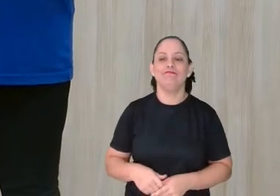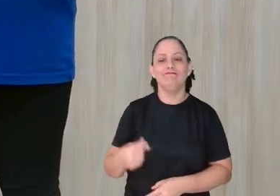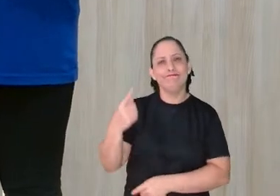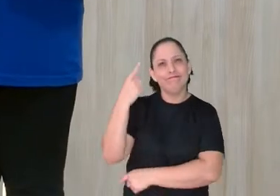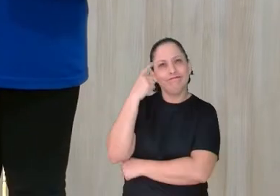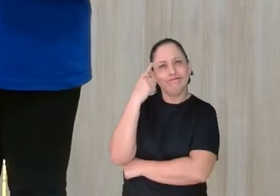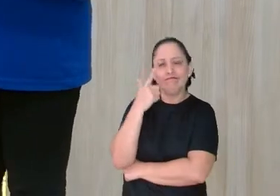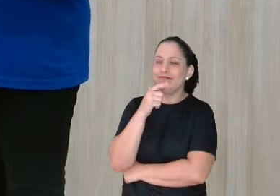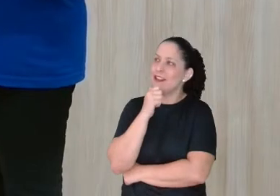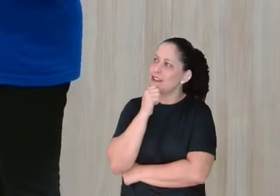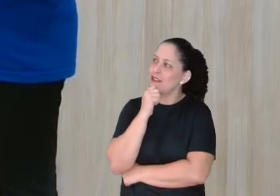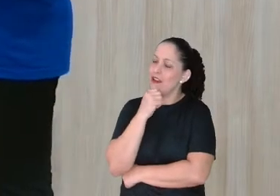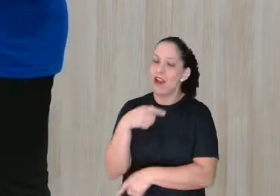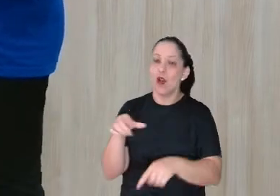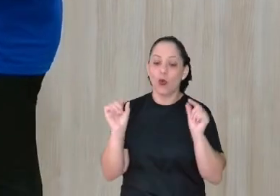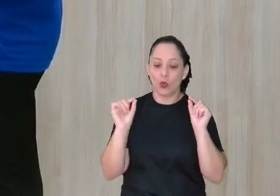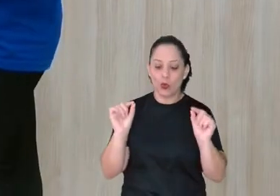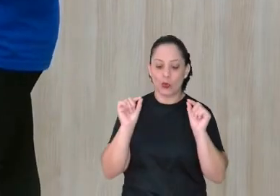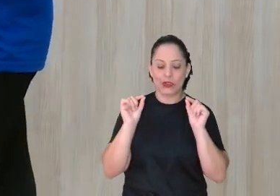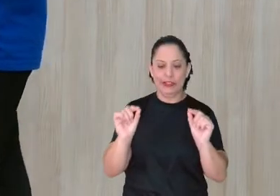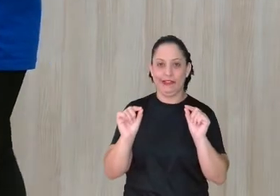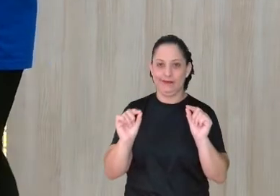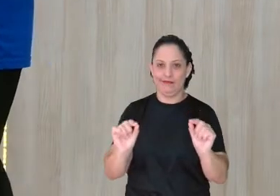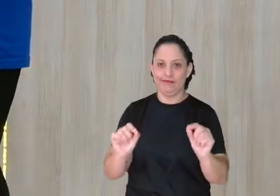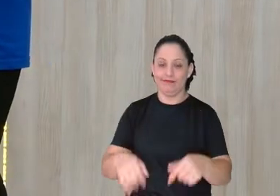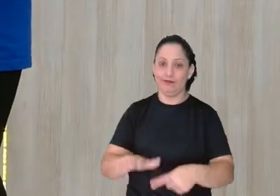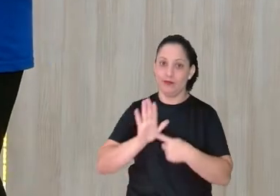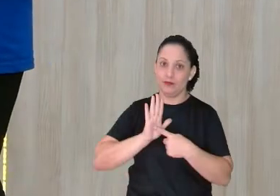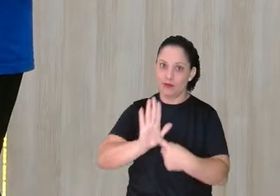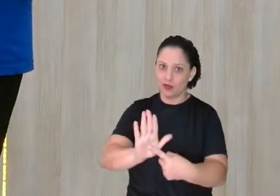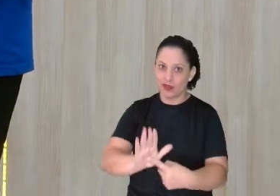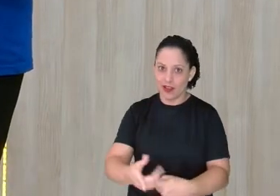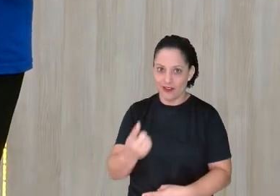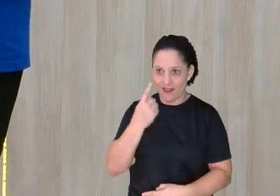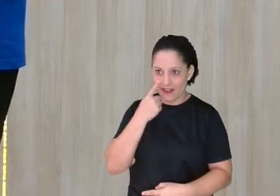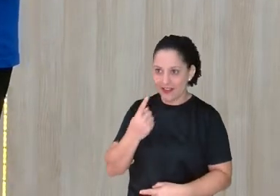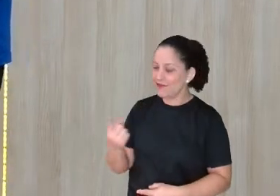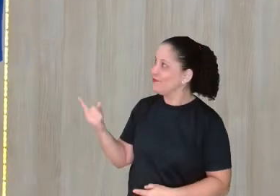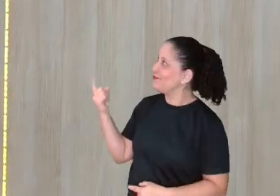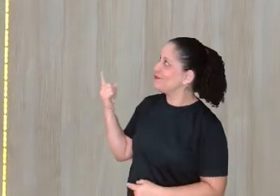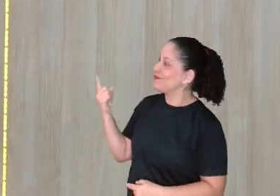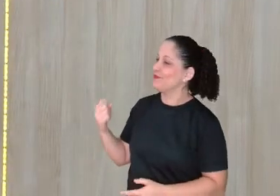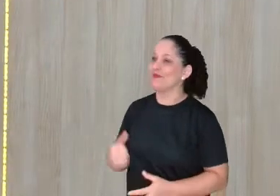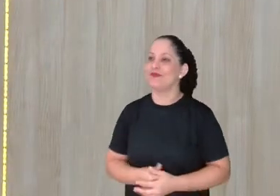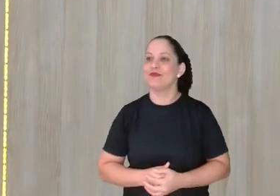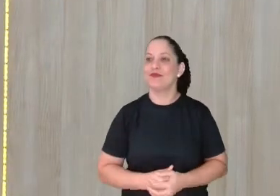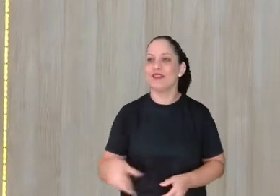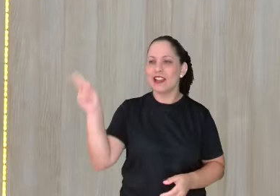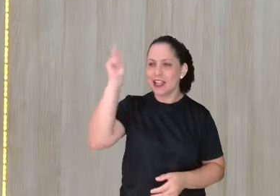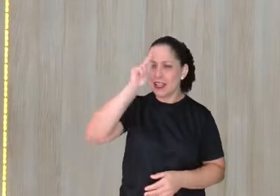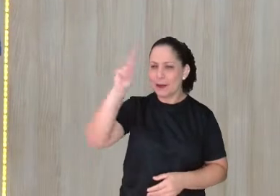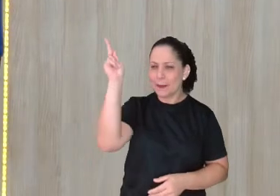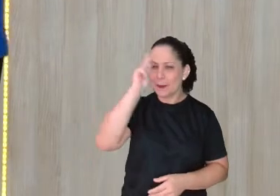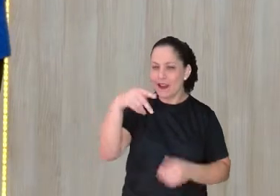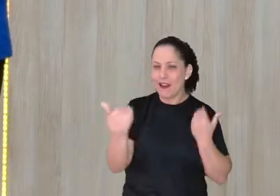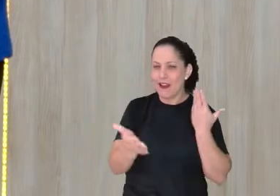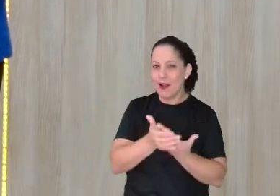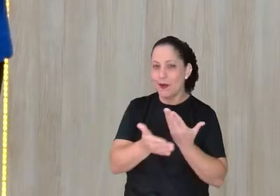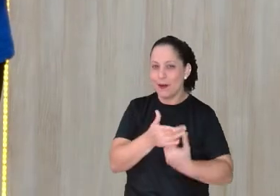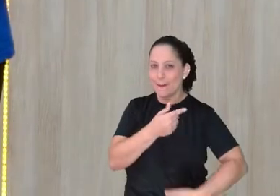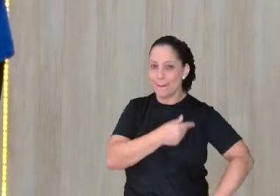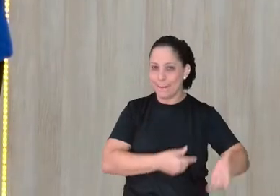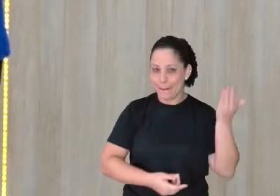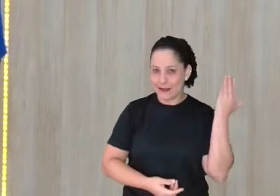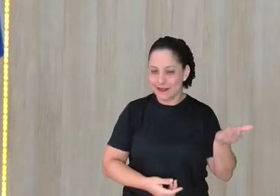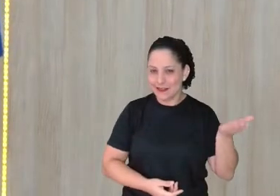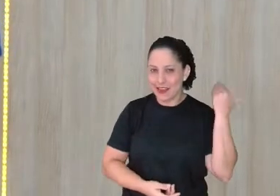quero explorar um pouquinho, vou apontar para ver se vocês conseguem ver. Lembre que na aula passada, né, eu brinquei